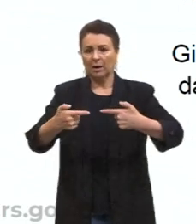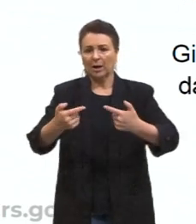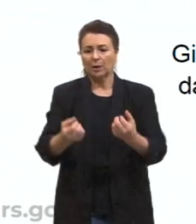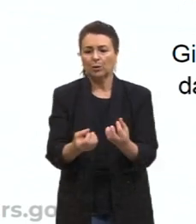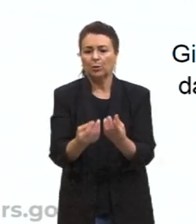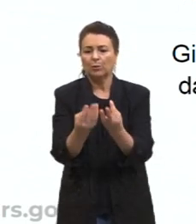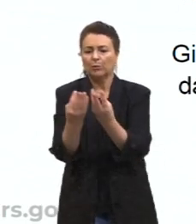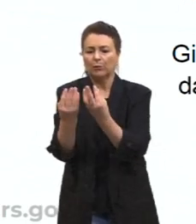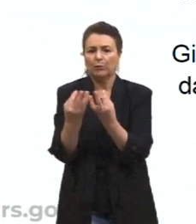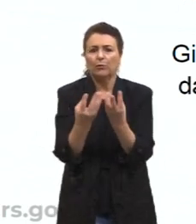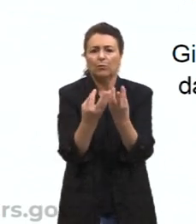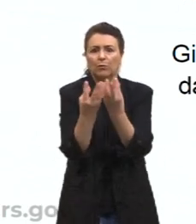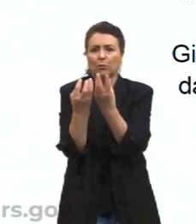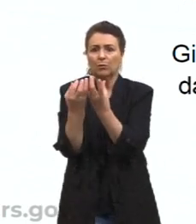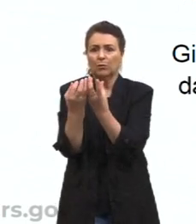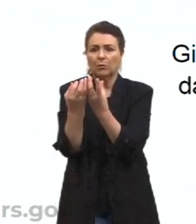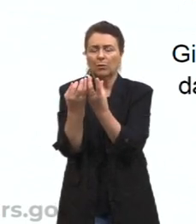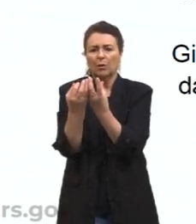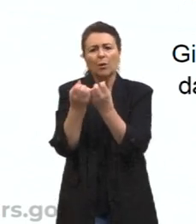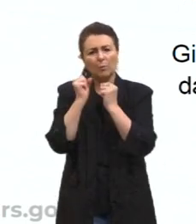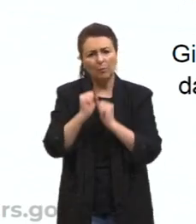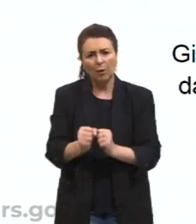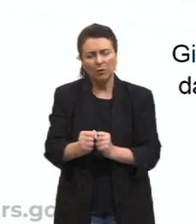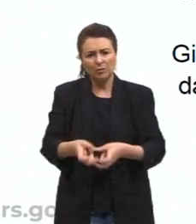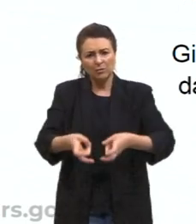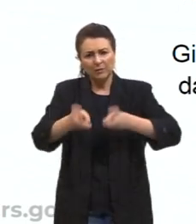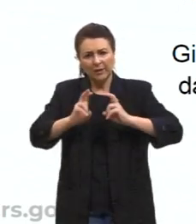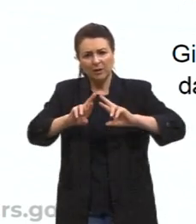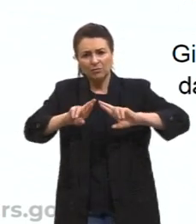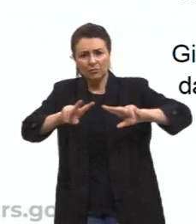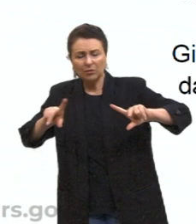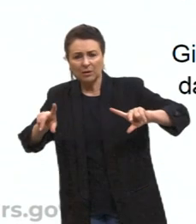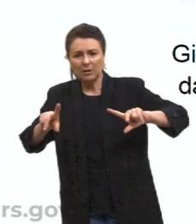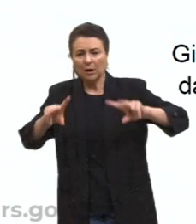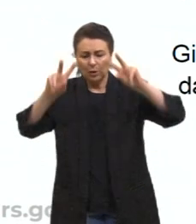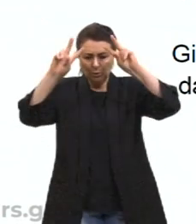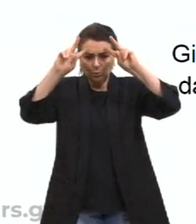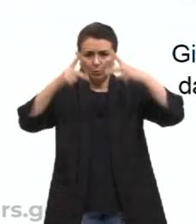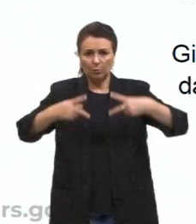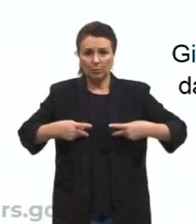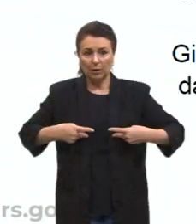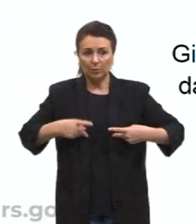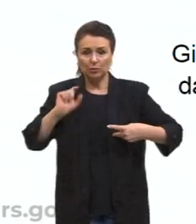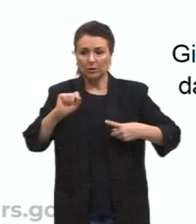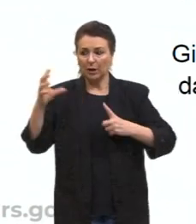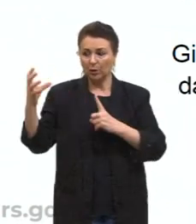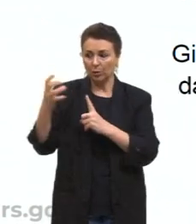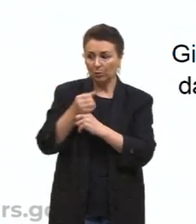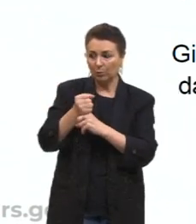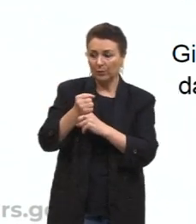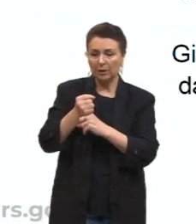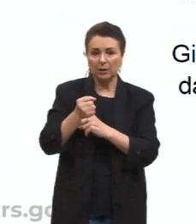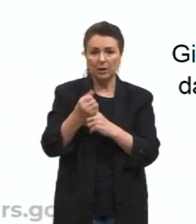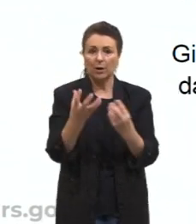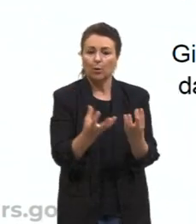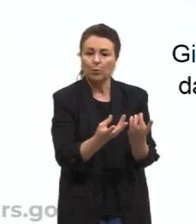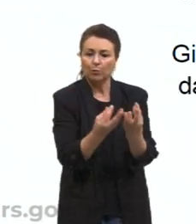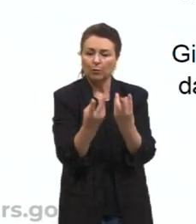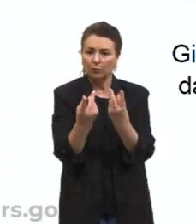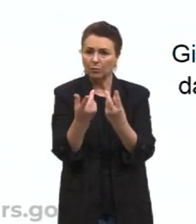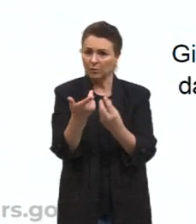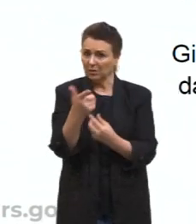perceber já a diferença dos seres humanos os que dominam o fogo e os que ainda não tem o domínio do fogo